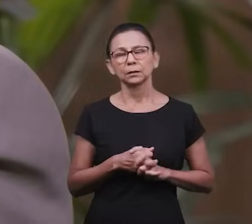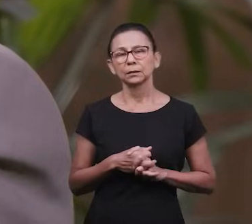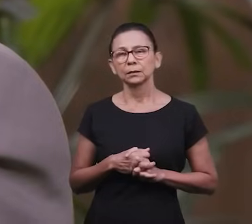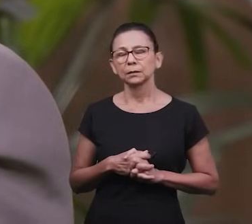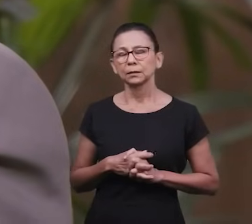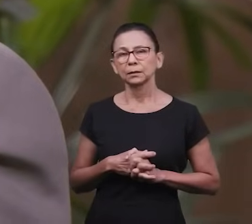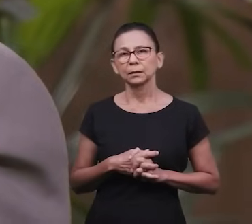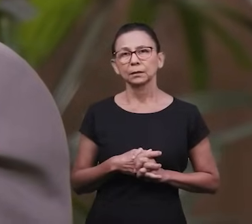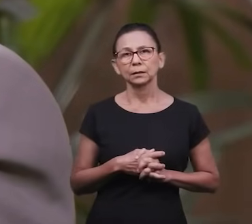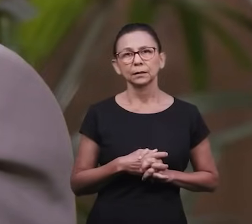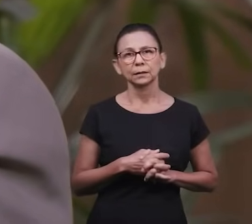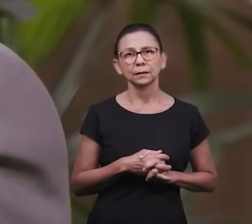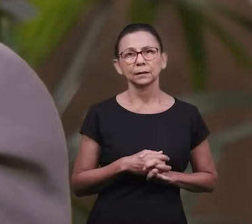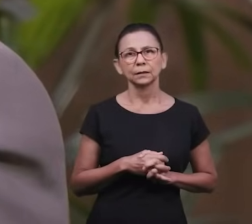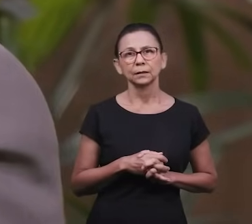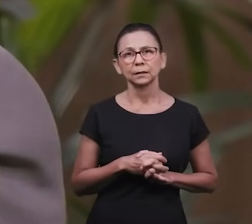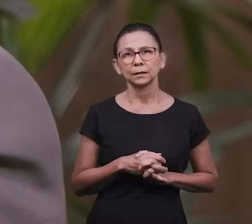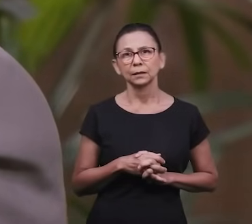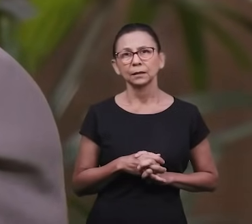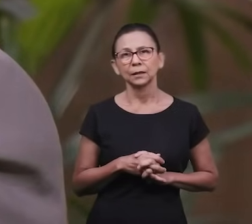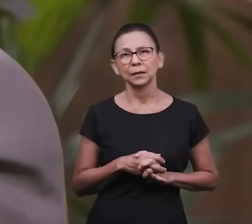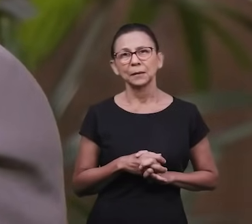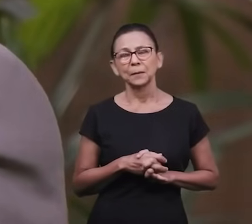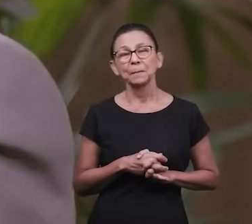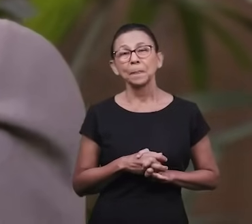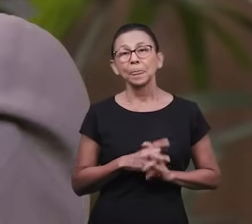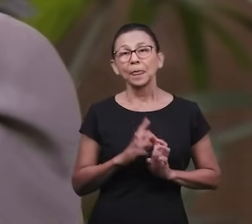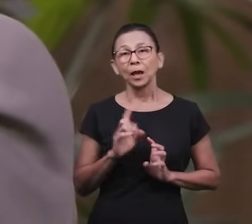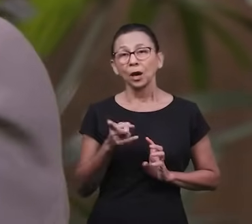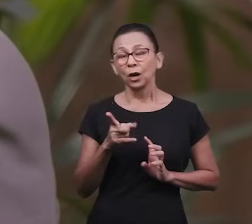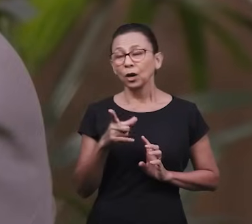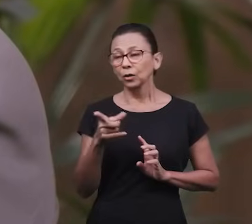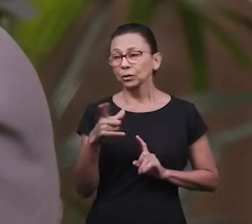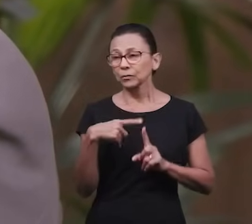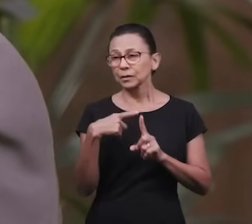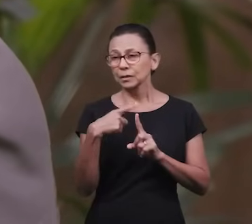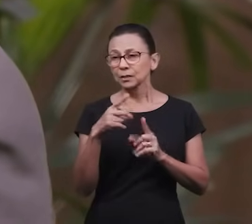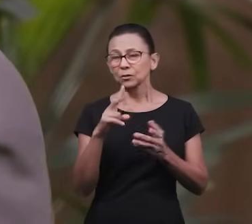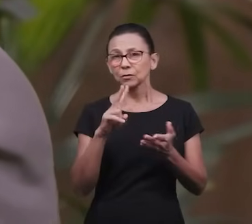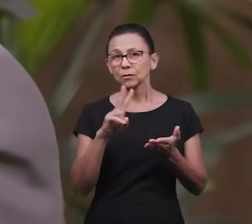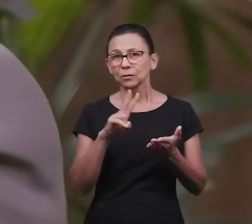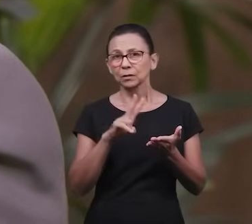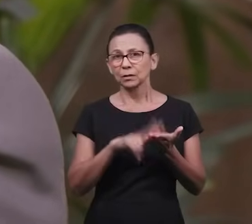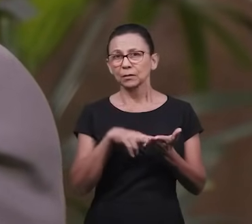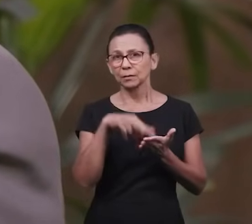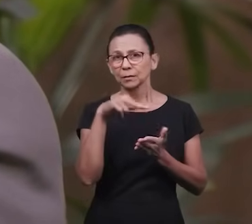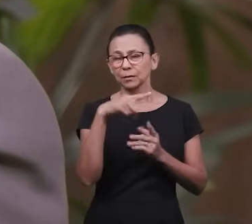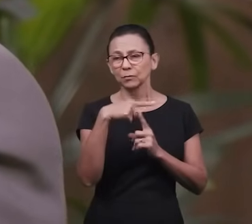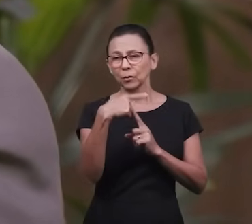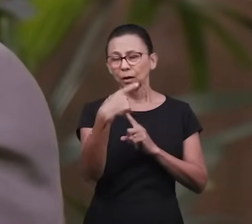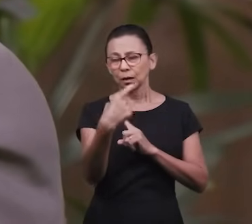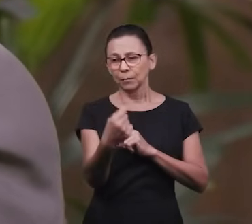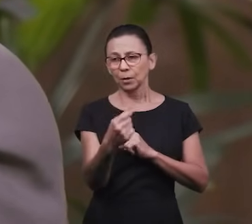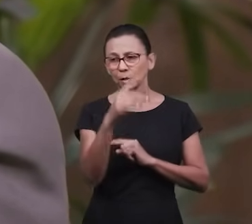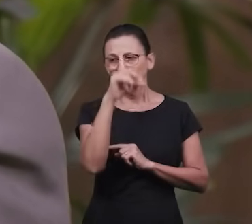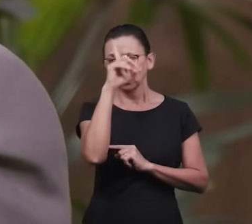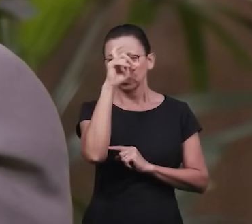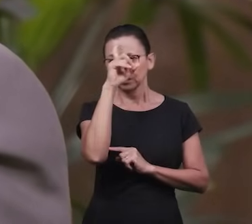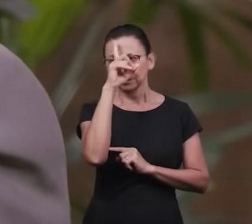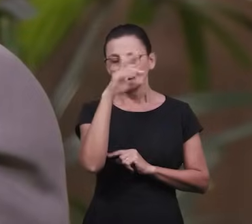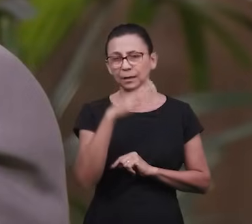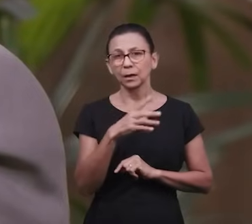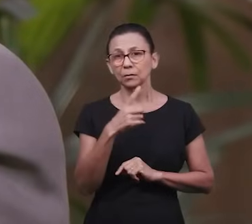estava ciente que ele saiu do hospital. Quando você sair, você me visita lá que minha igreja é a igreja tal. Aí passou uns